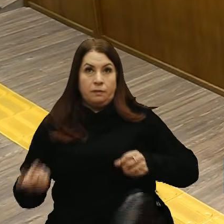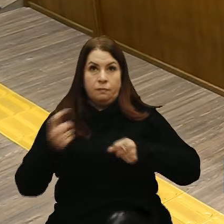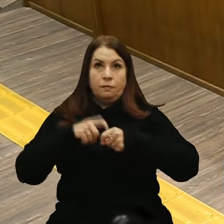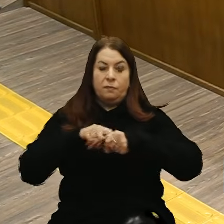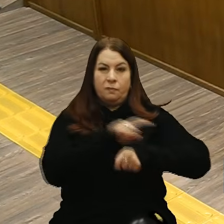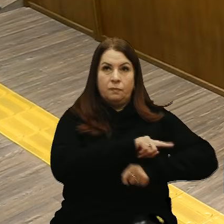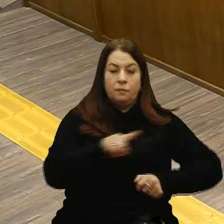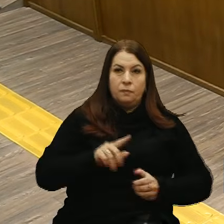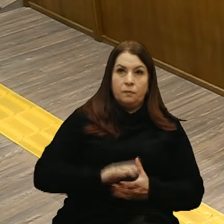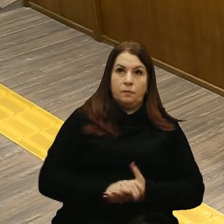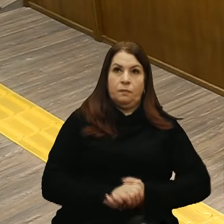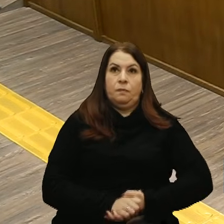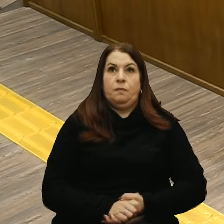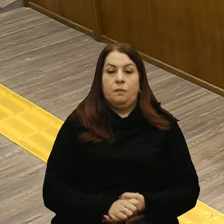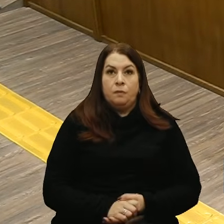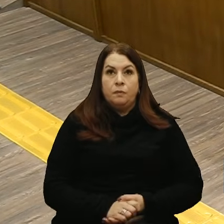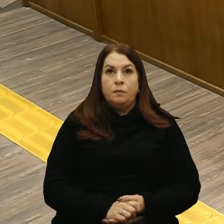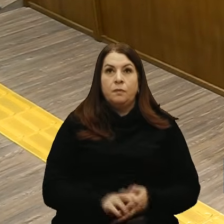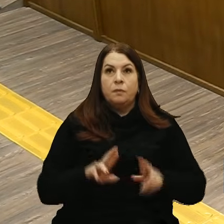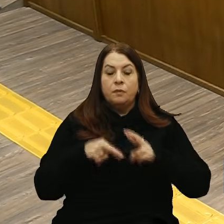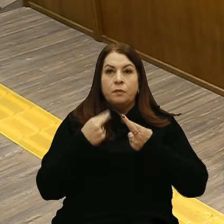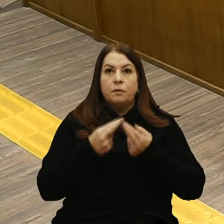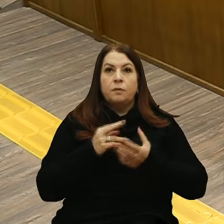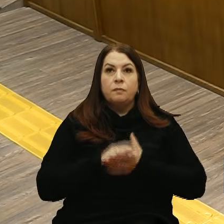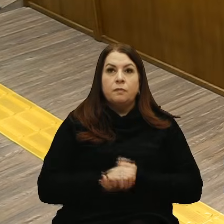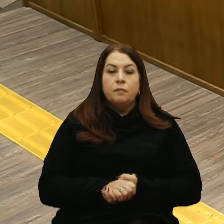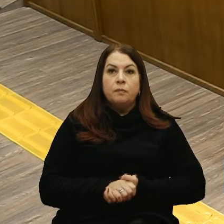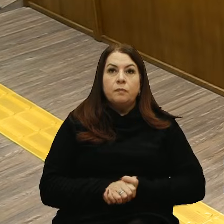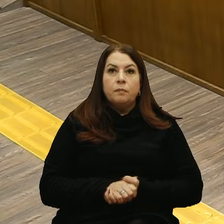retomando a sessão.